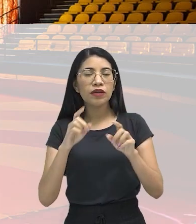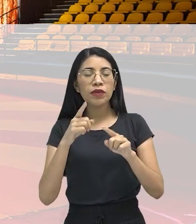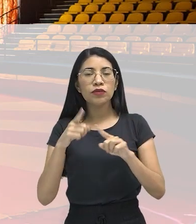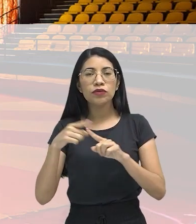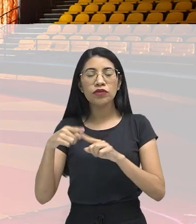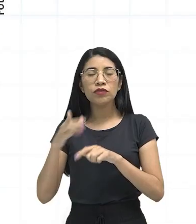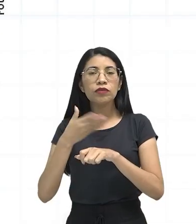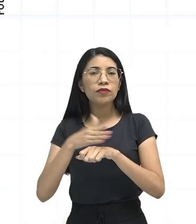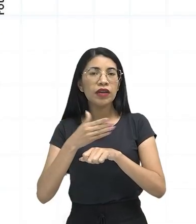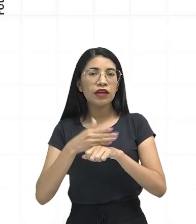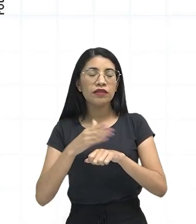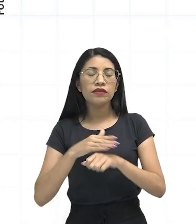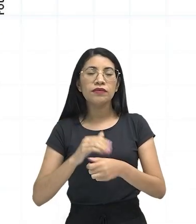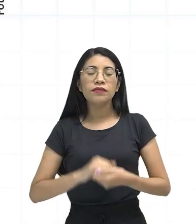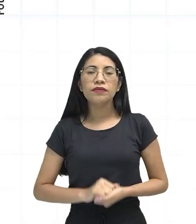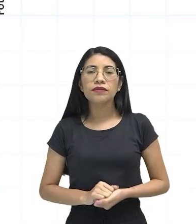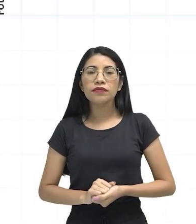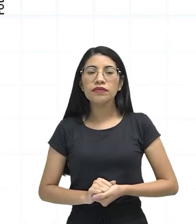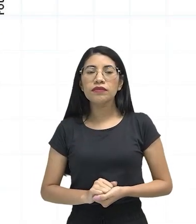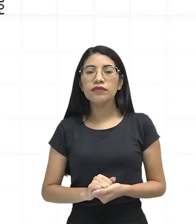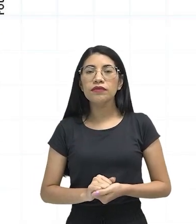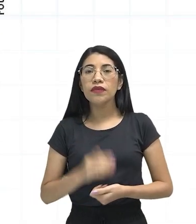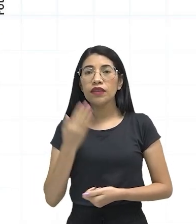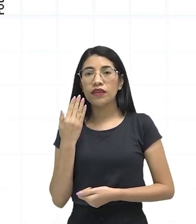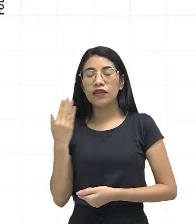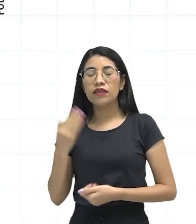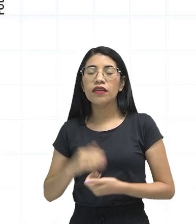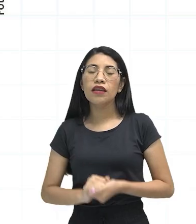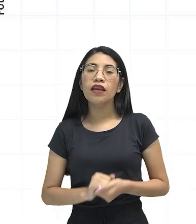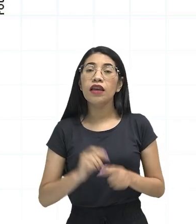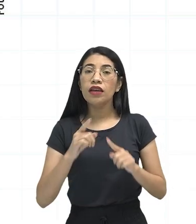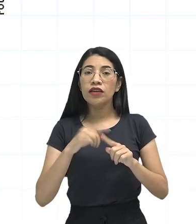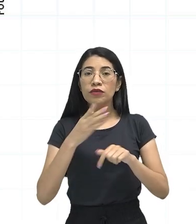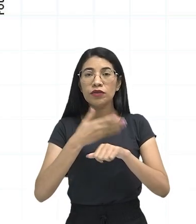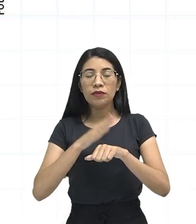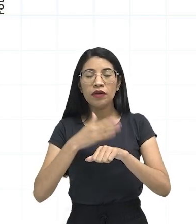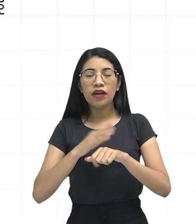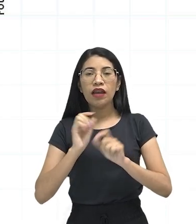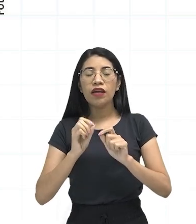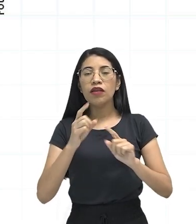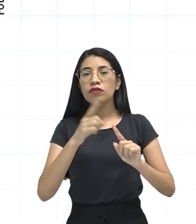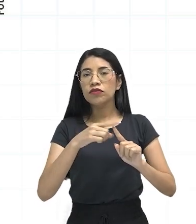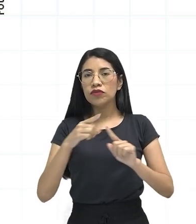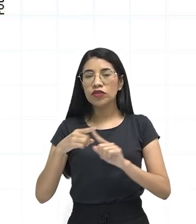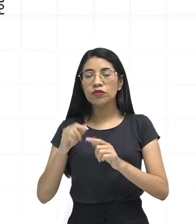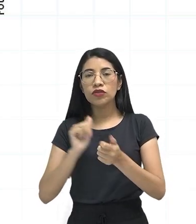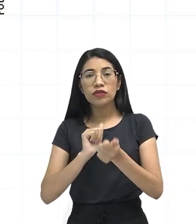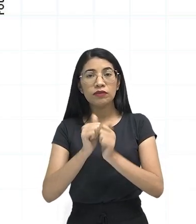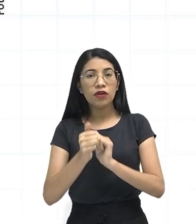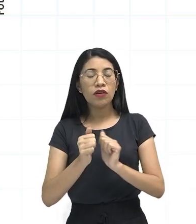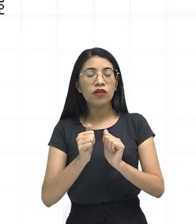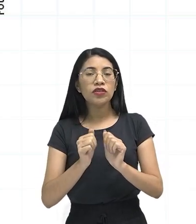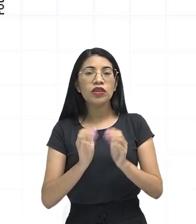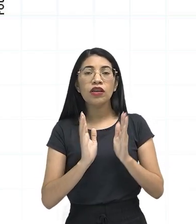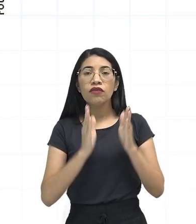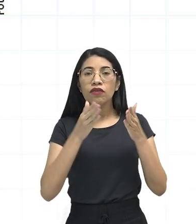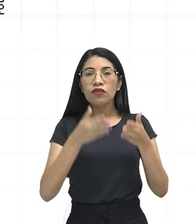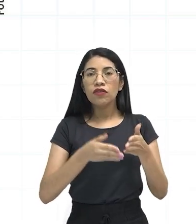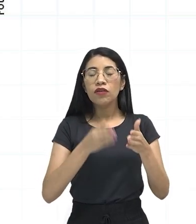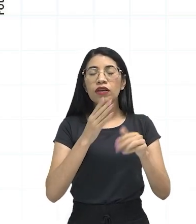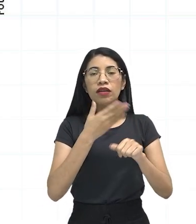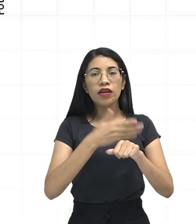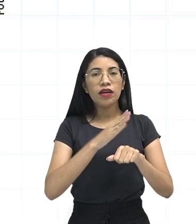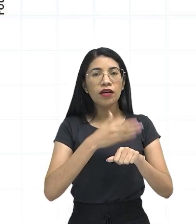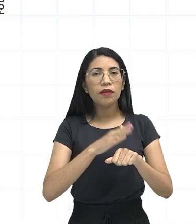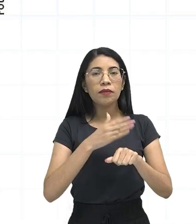estilo de ginástica? Então, observem, a ginástica circense é uma modalidade que se refere a